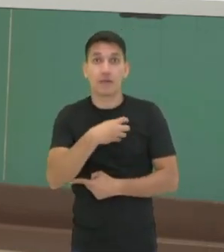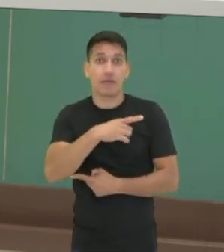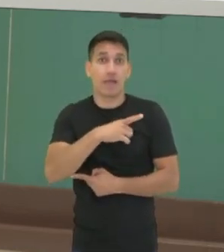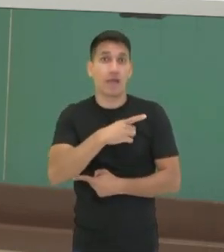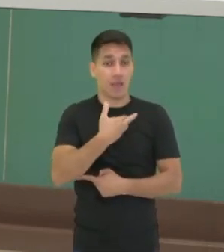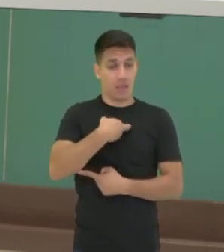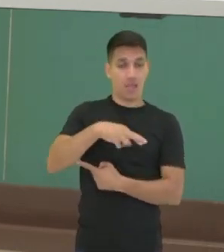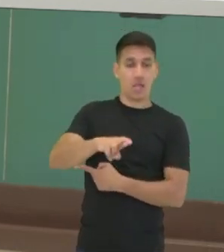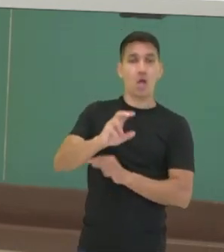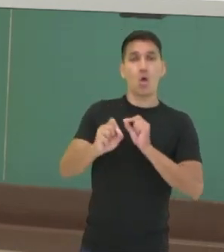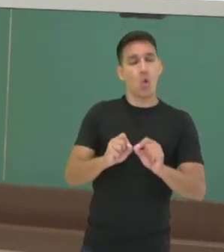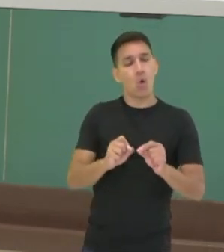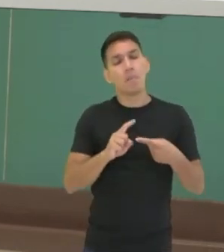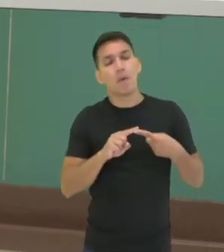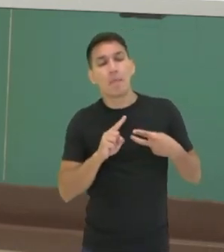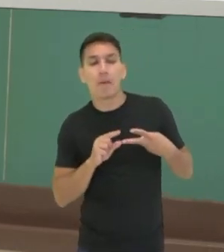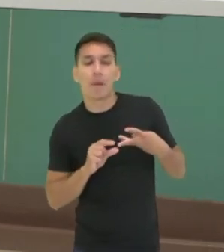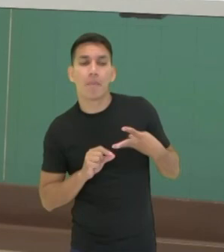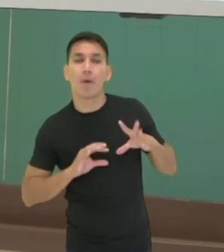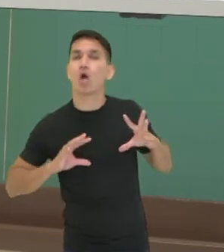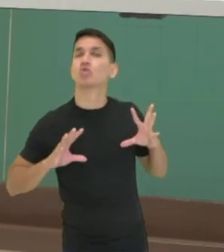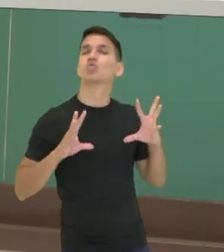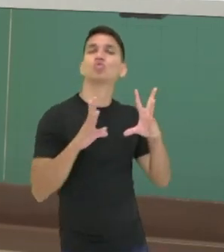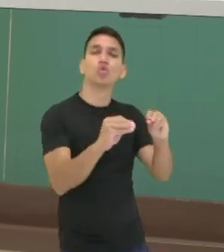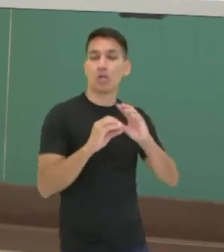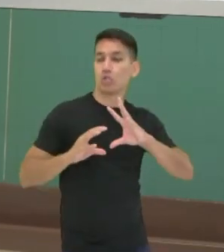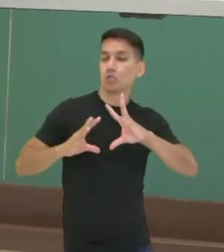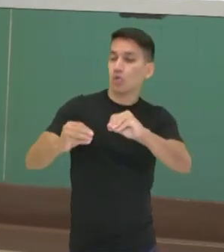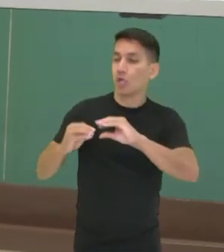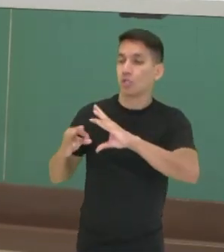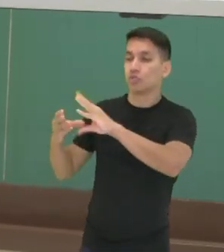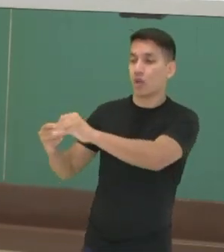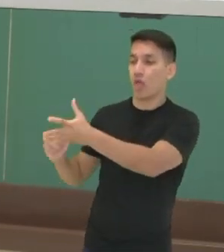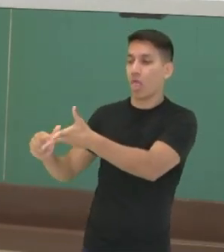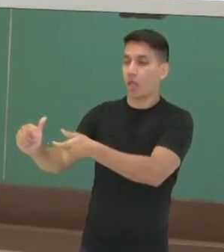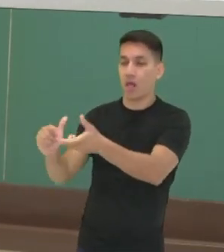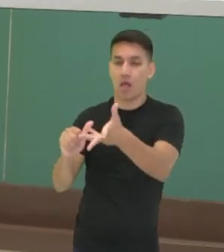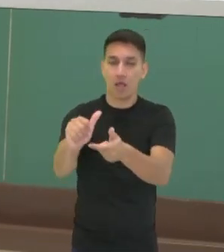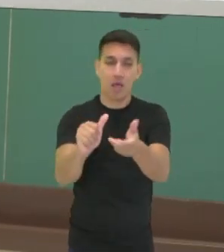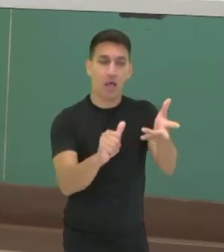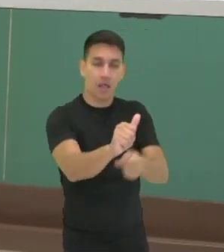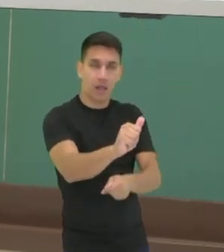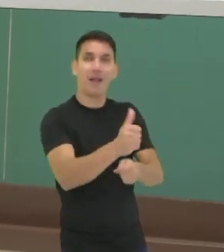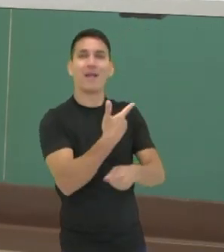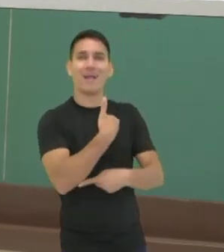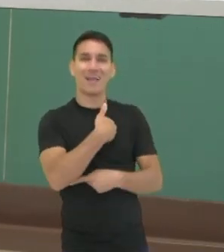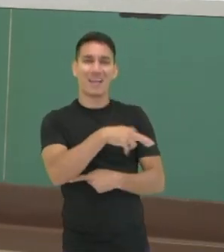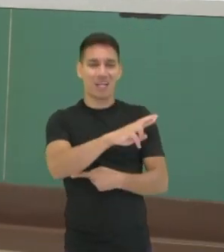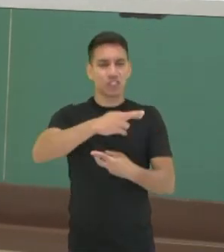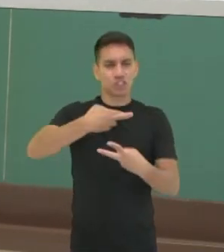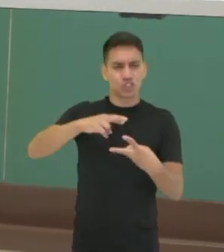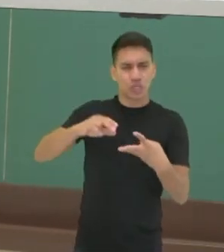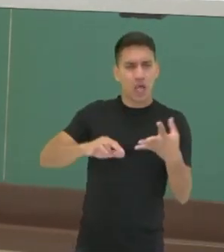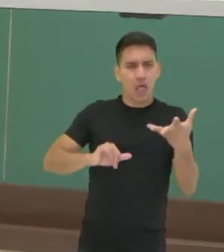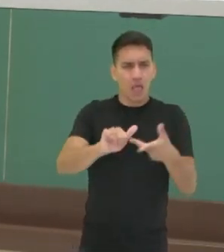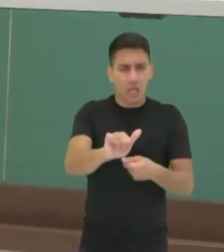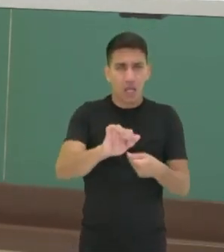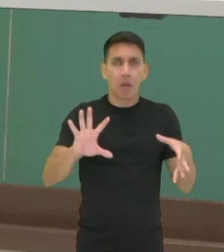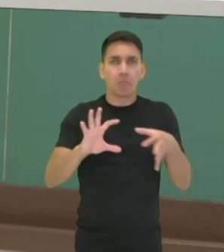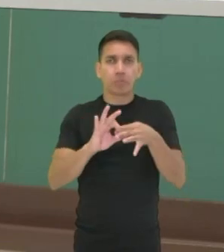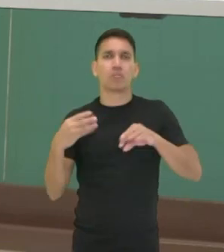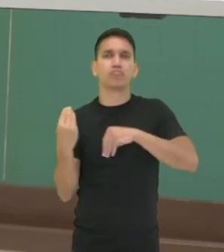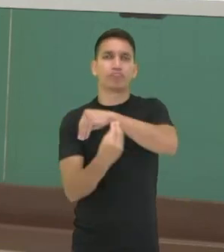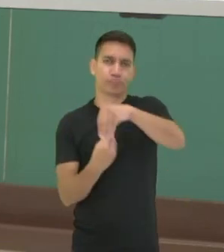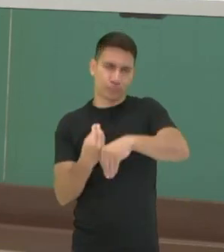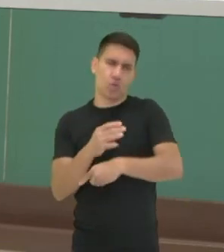tem elementos de todas essas matrizes religiosas, mas ocidentais, indígenas, cristãs e, claro, africanas, que é